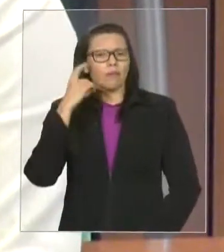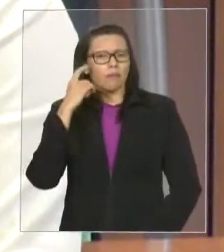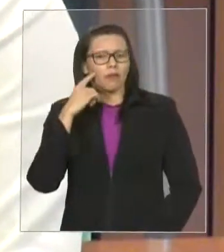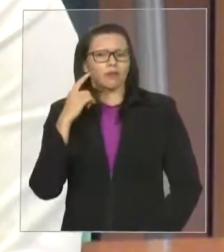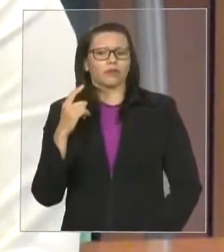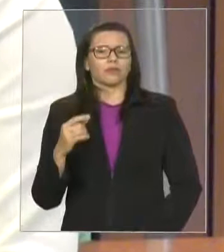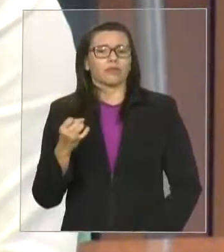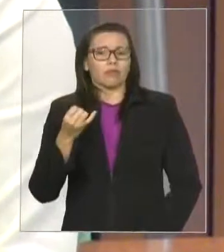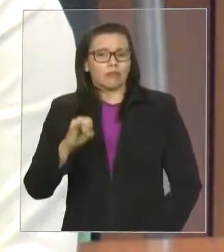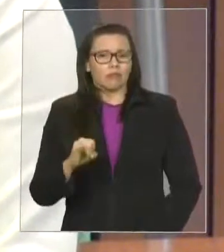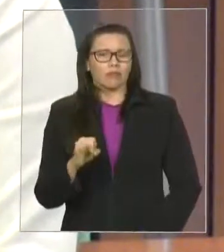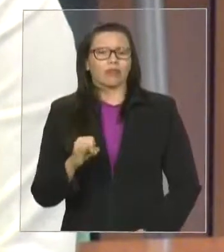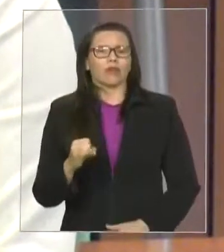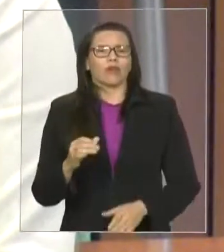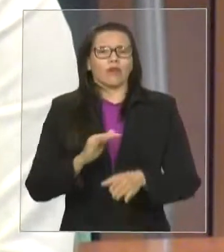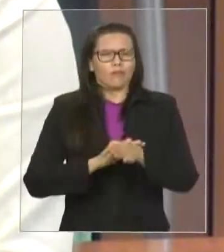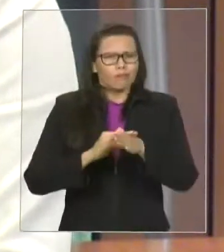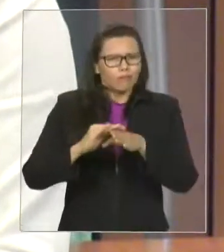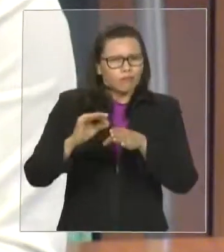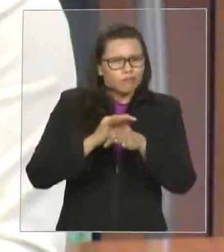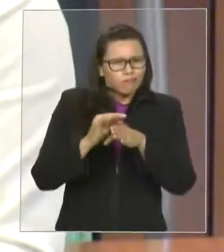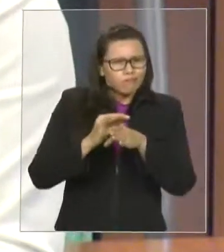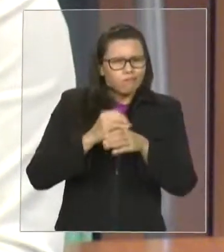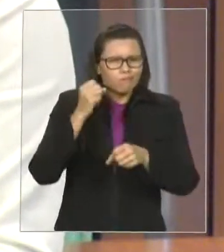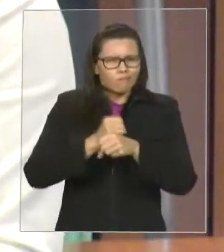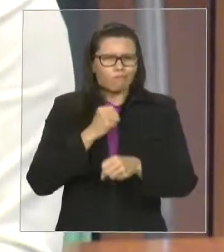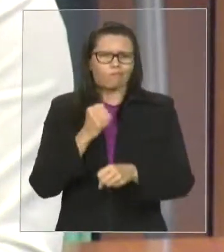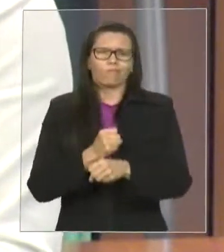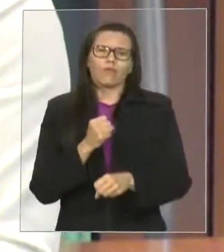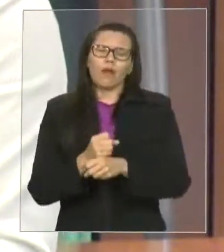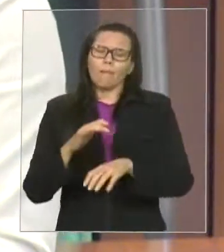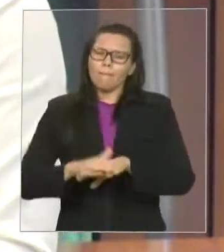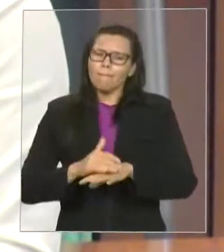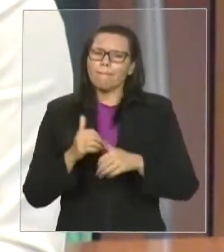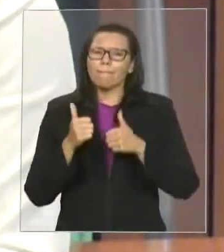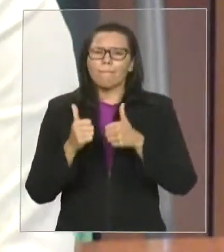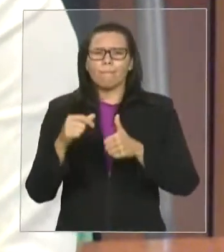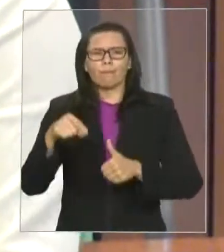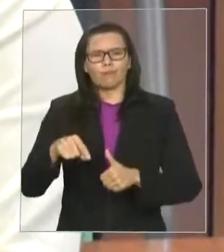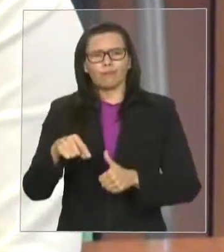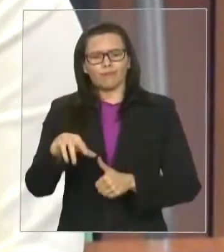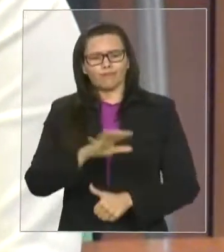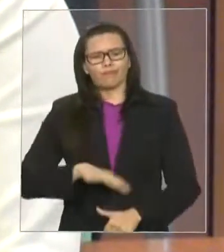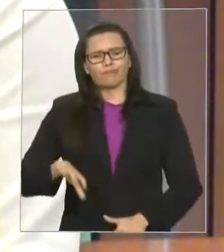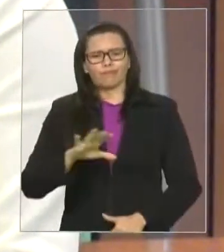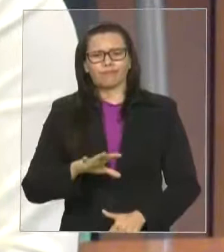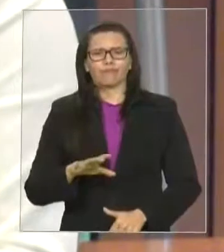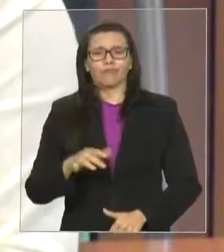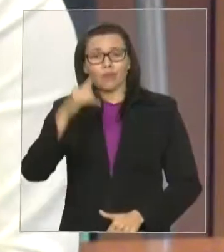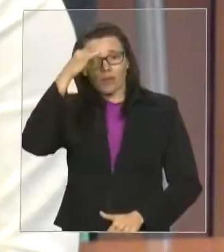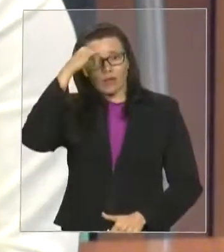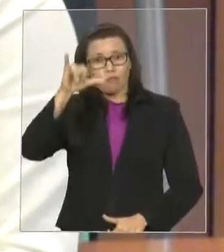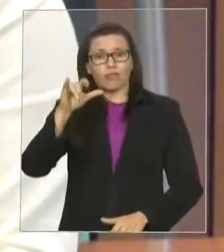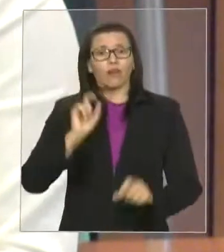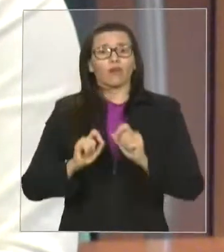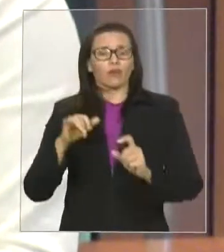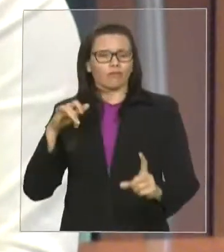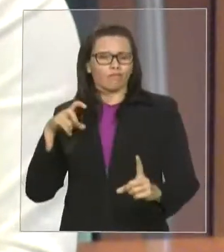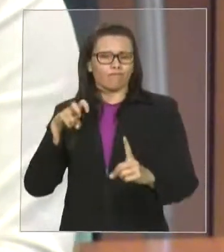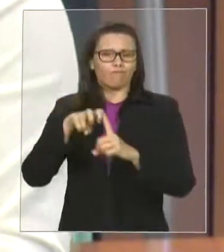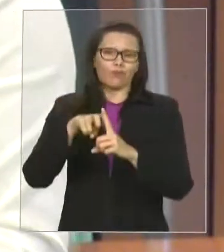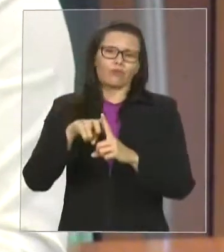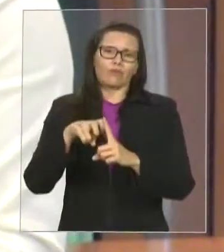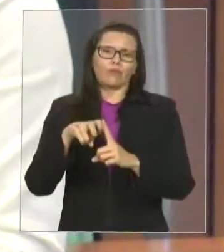naquele trecho. E também será de suma importância na prevenção de acidentes automobilísticos.